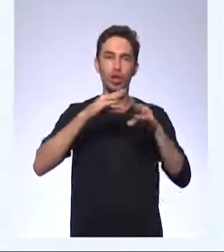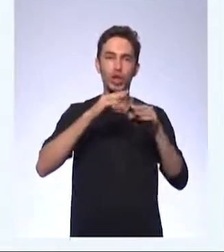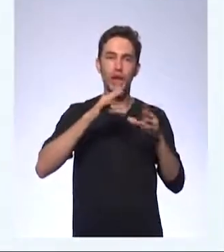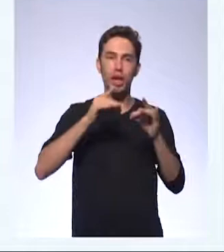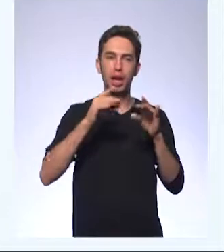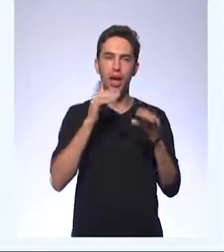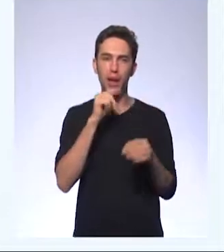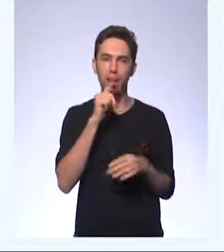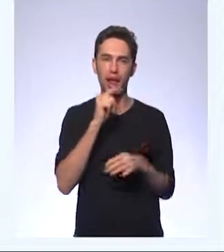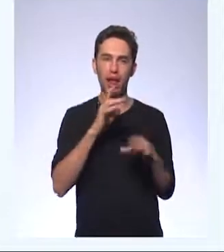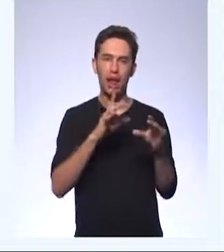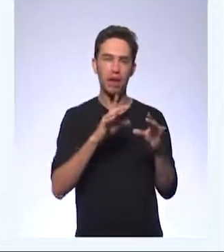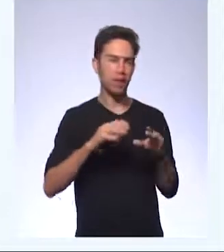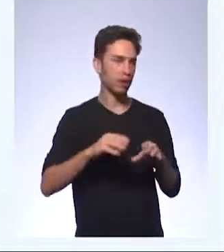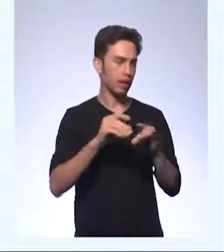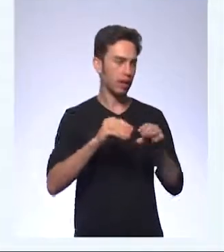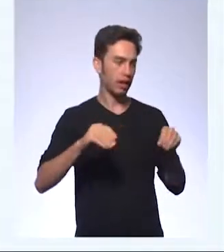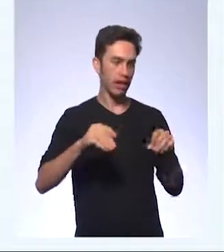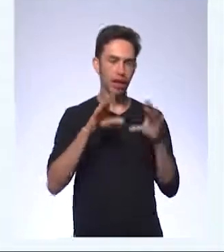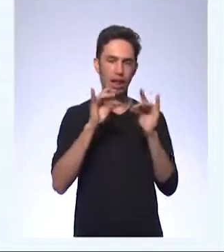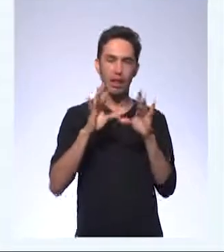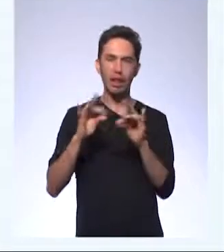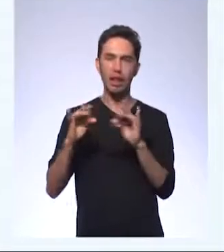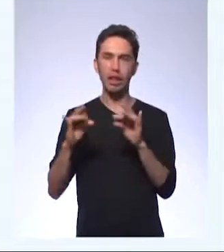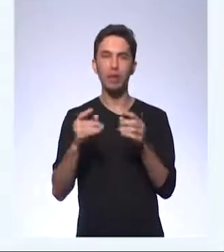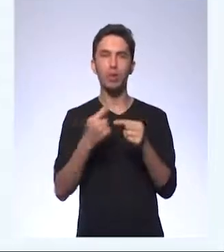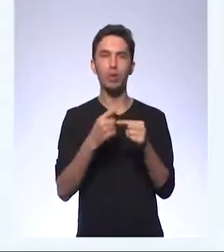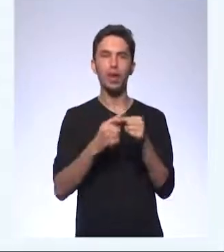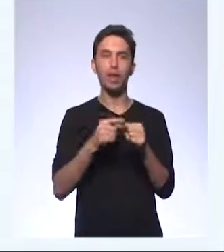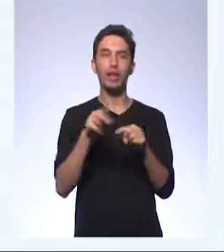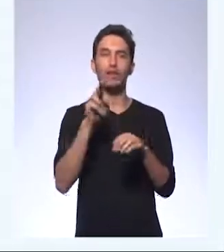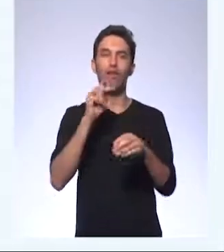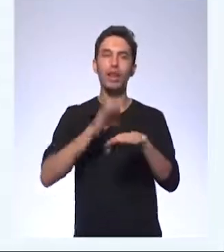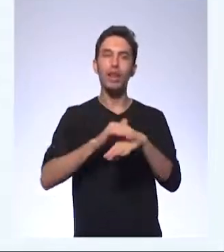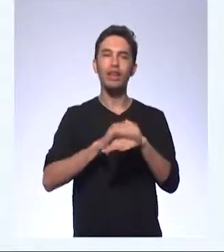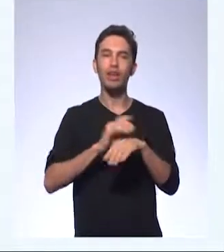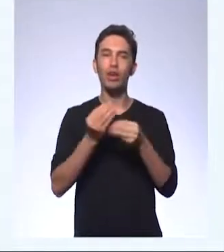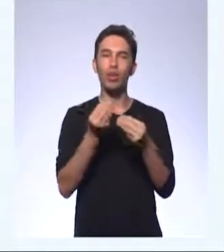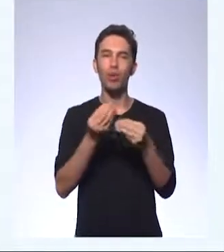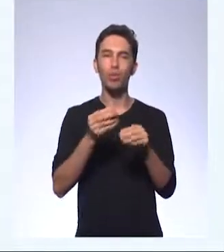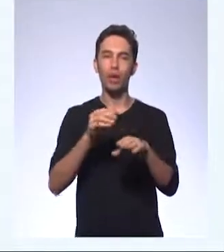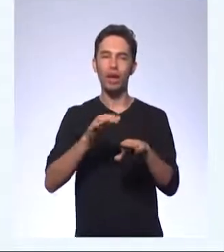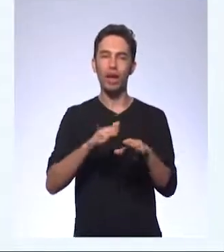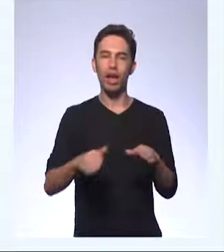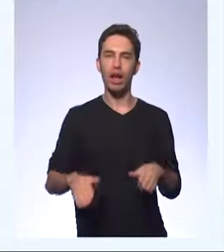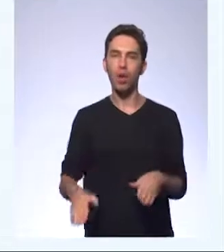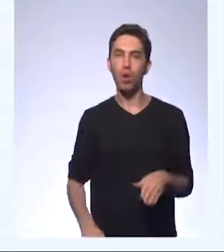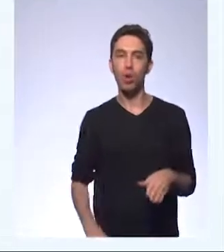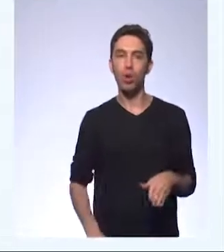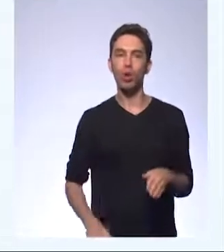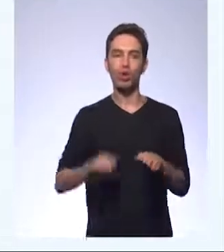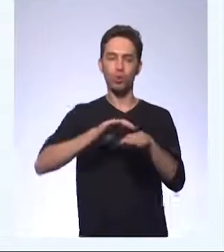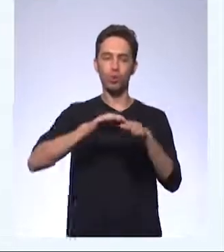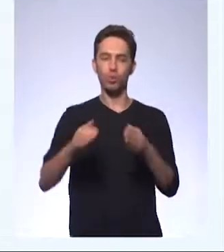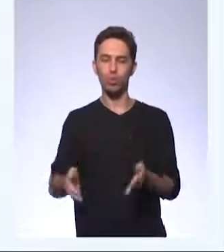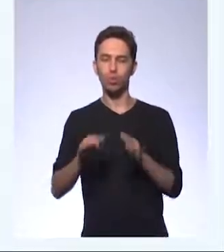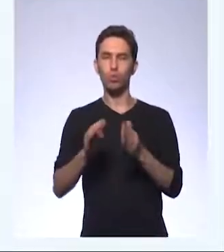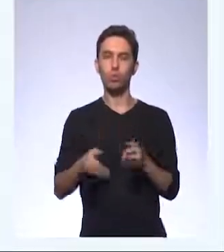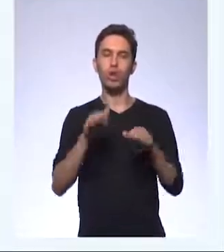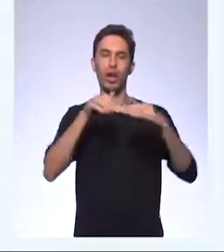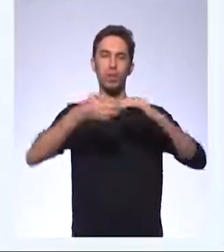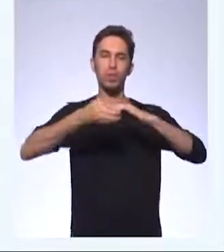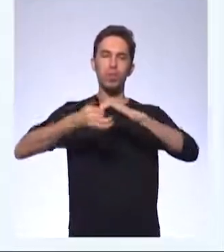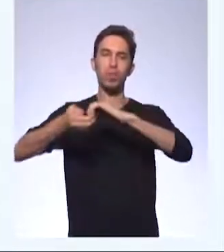coxas deles e deixavam no sol para poder fazer o telhado. Aí eu fiz assim também, eu pintei